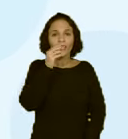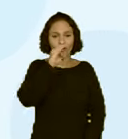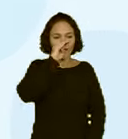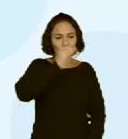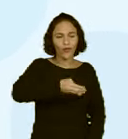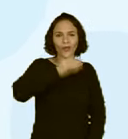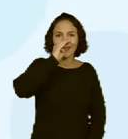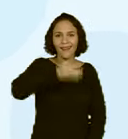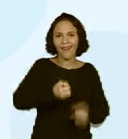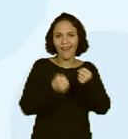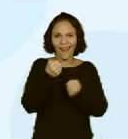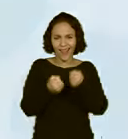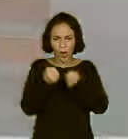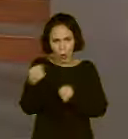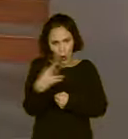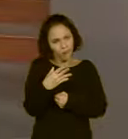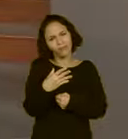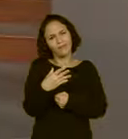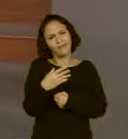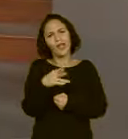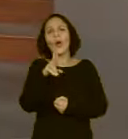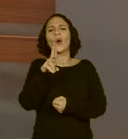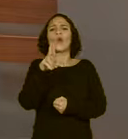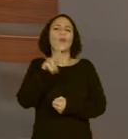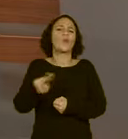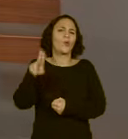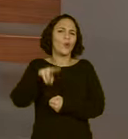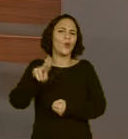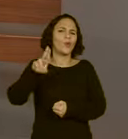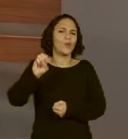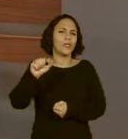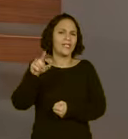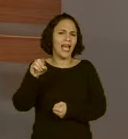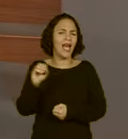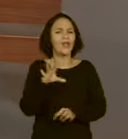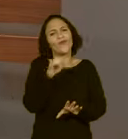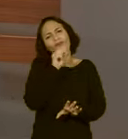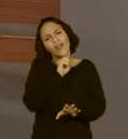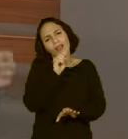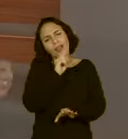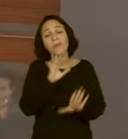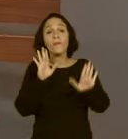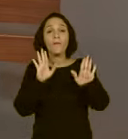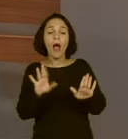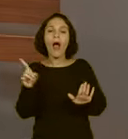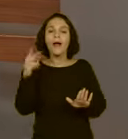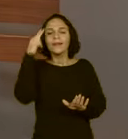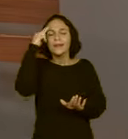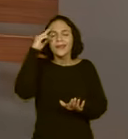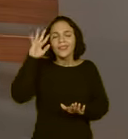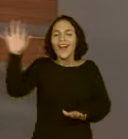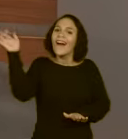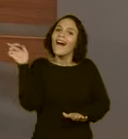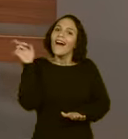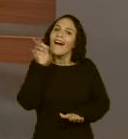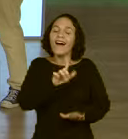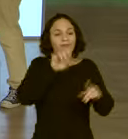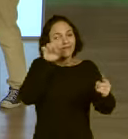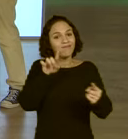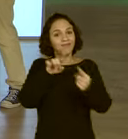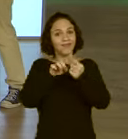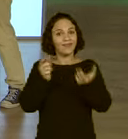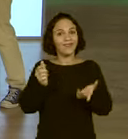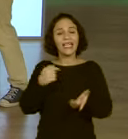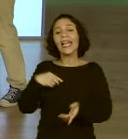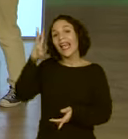novo? Não, era um Fusca usado. Não era um carro de último tipo. Mas ele realizou o sonho dele. Isso me lembra a